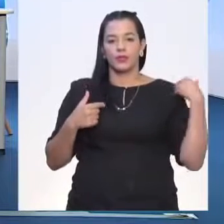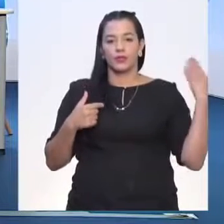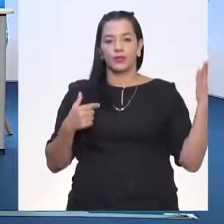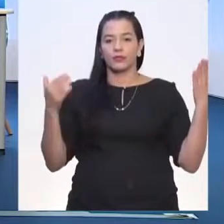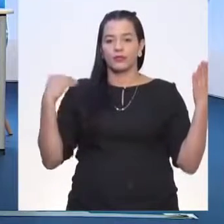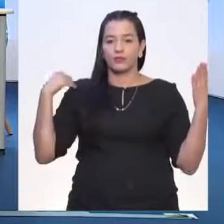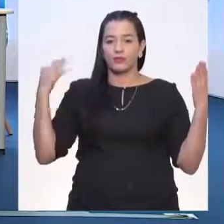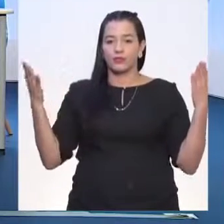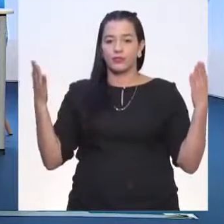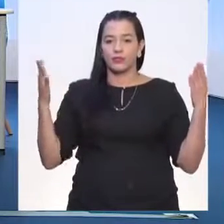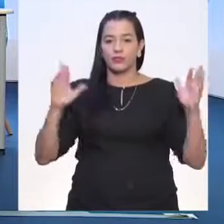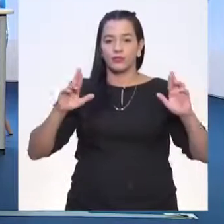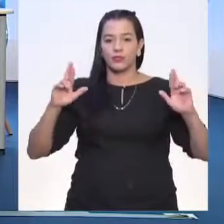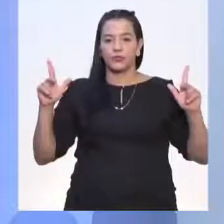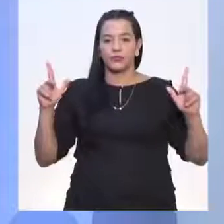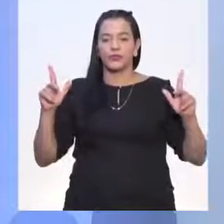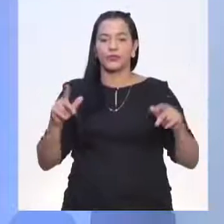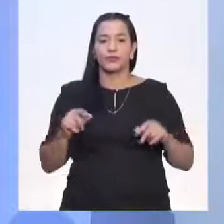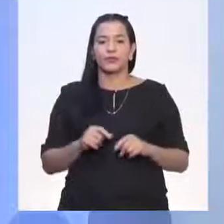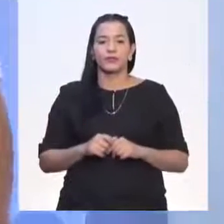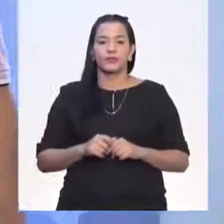sabia que existia. Eu também não.